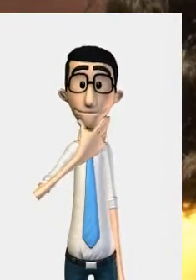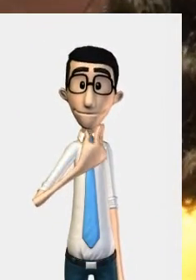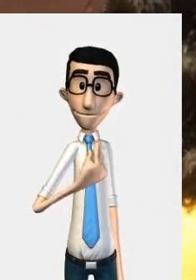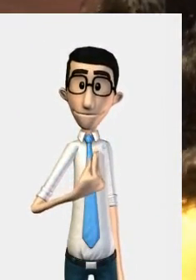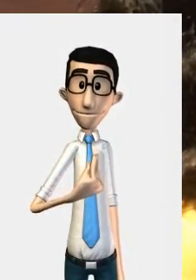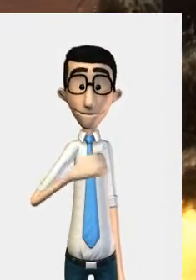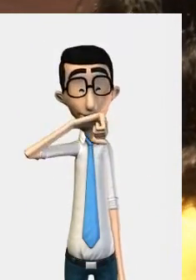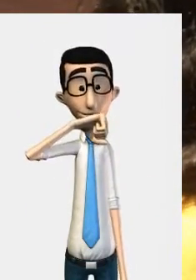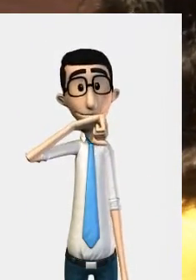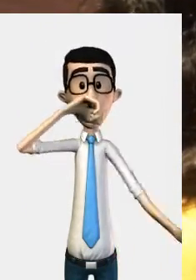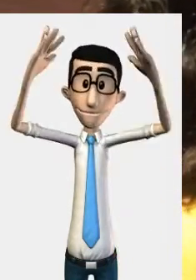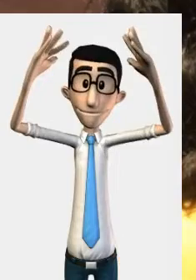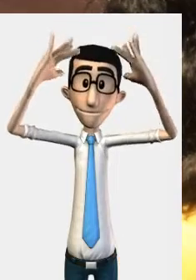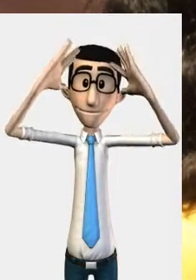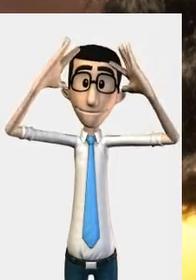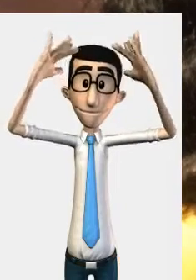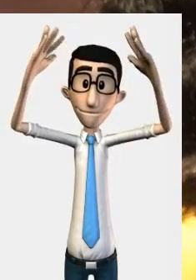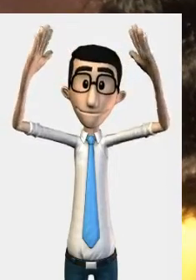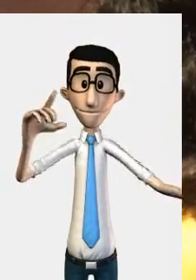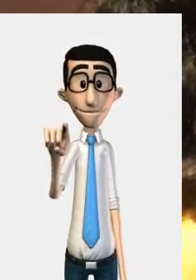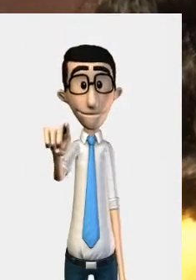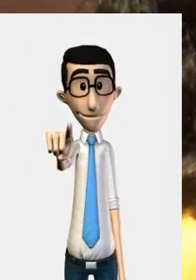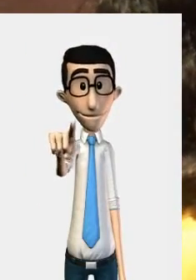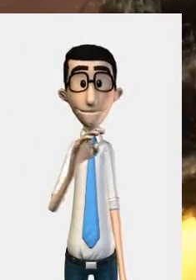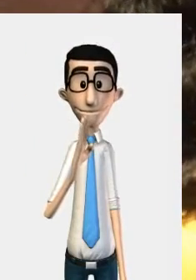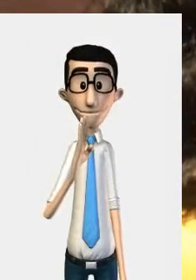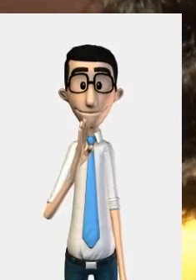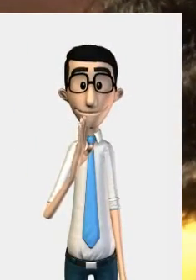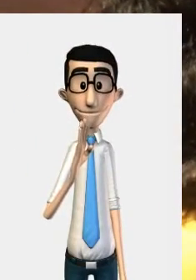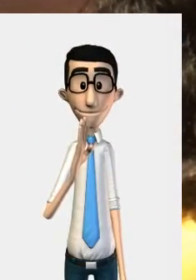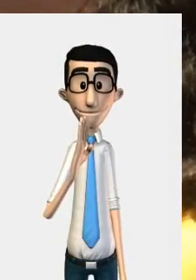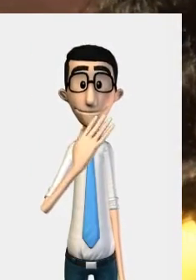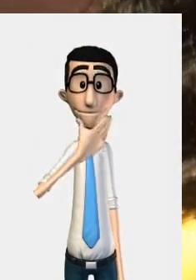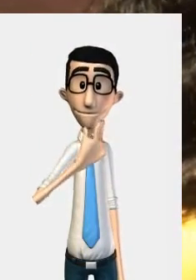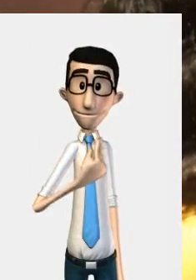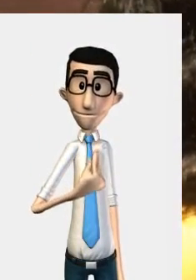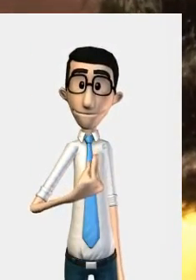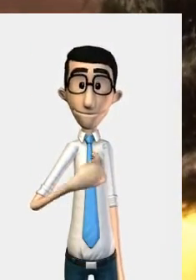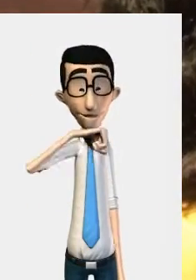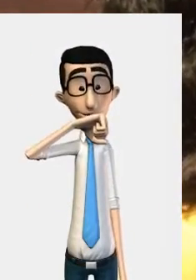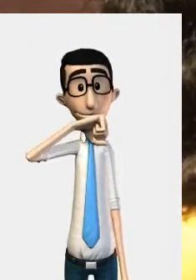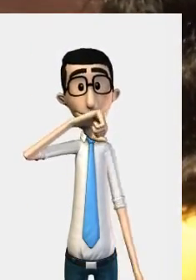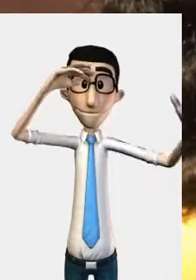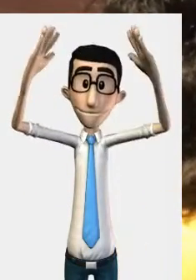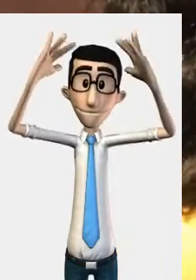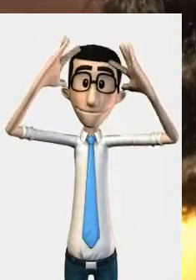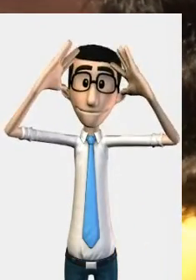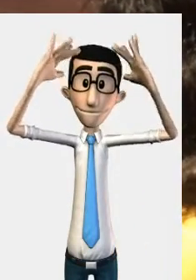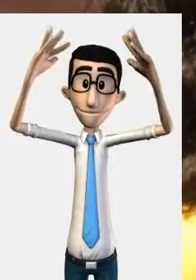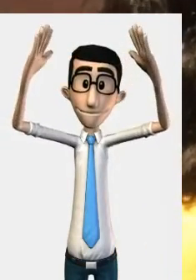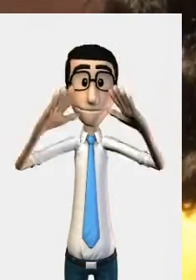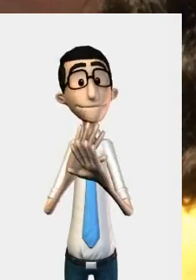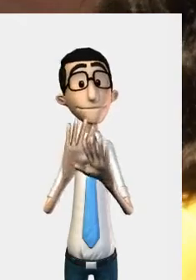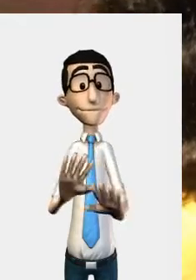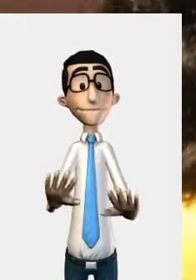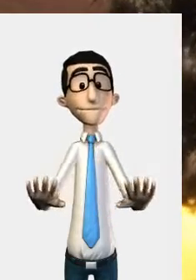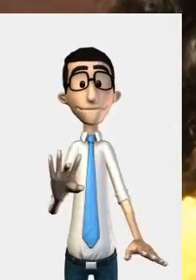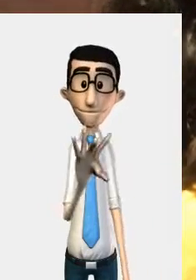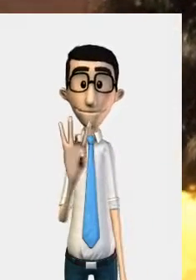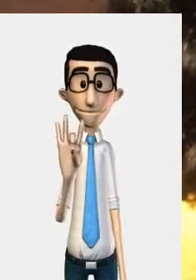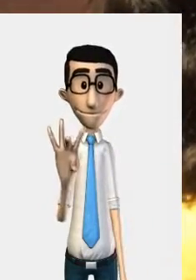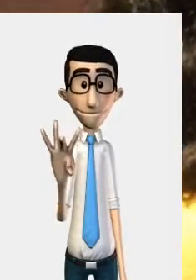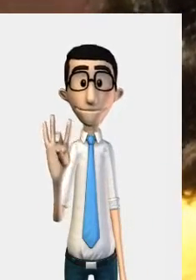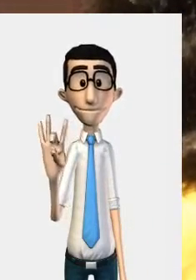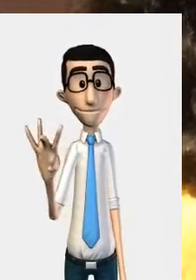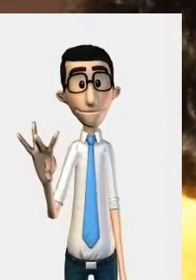gente vai ter que ensinar tudo, assim, de maneira, desse jeito, na mesinha, a gente vai ensinar todas as cores, todos os